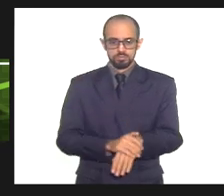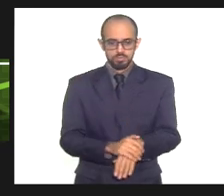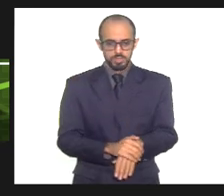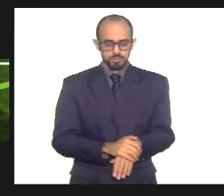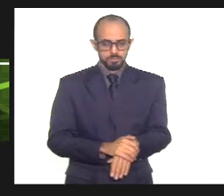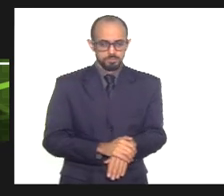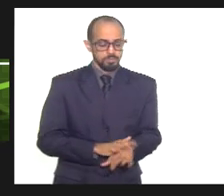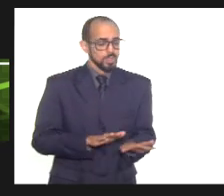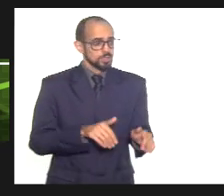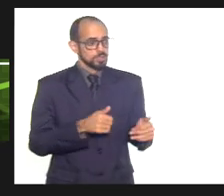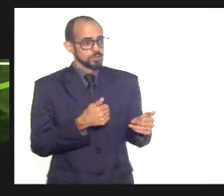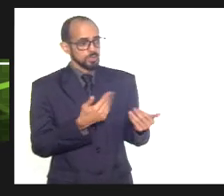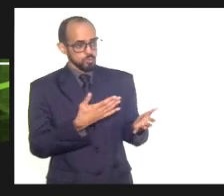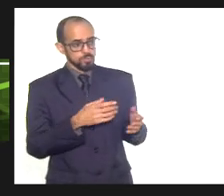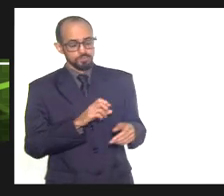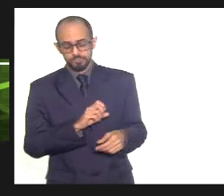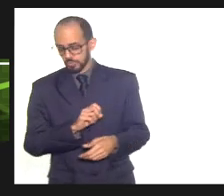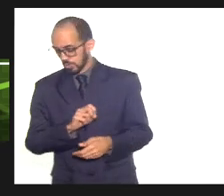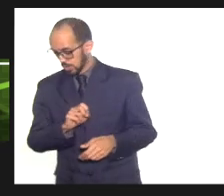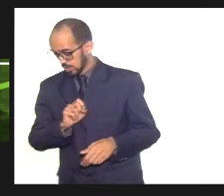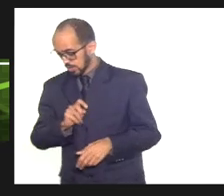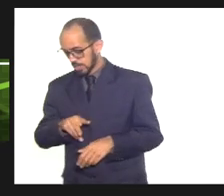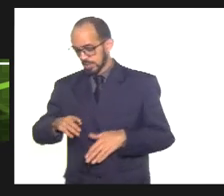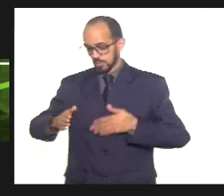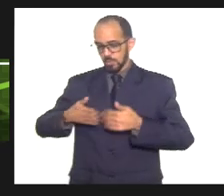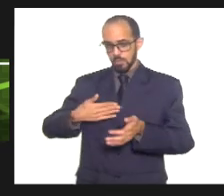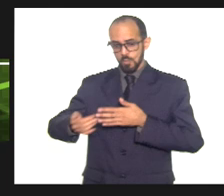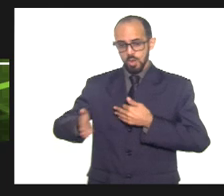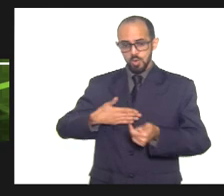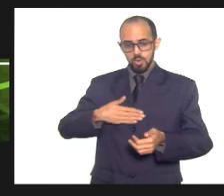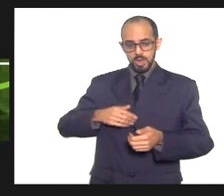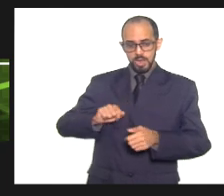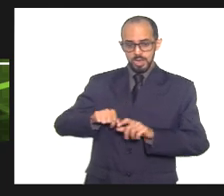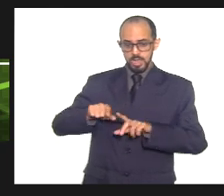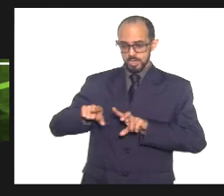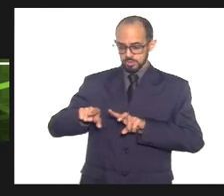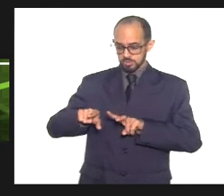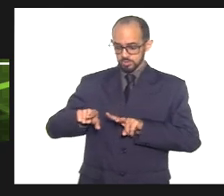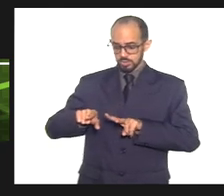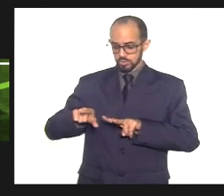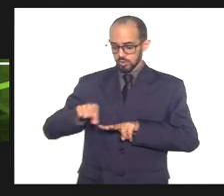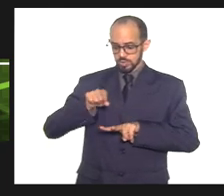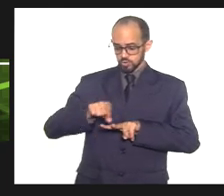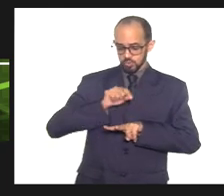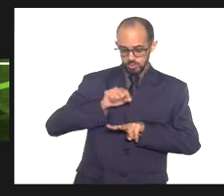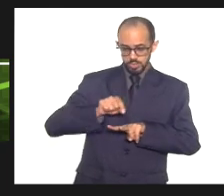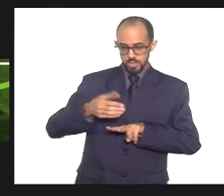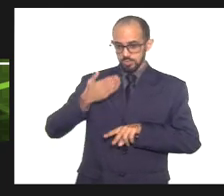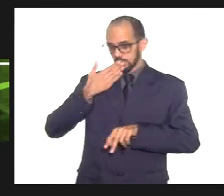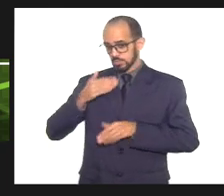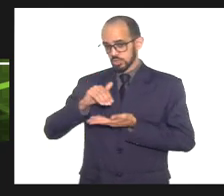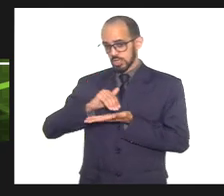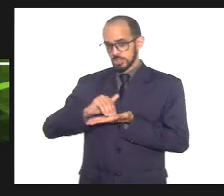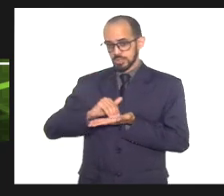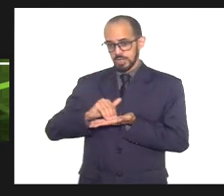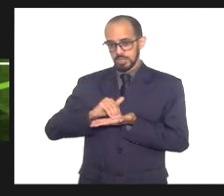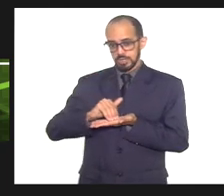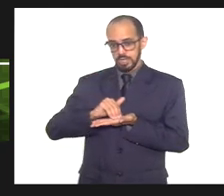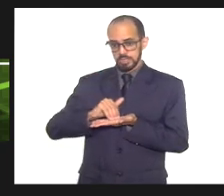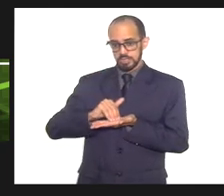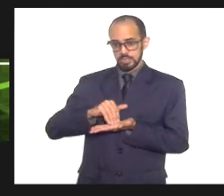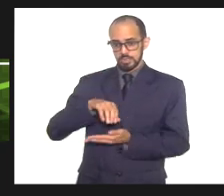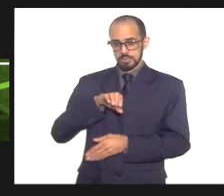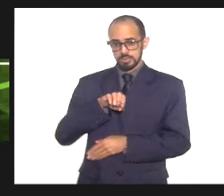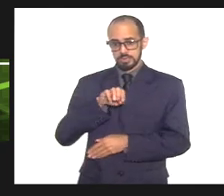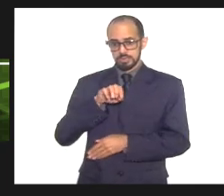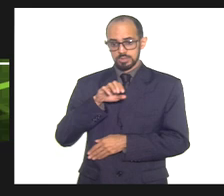caso qualquer que seja das hipóteses, queria pedir à secretaria da